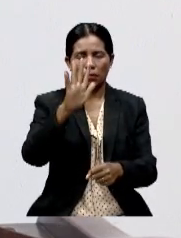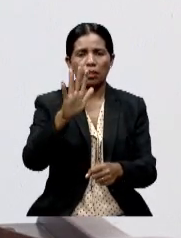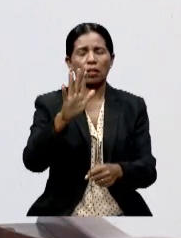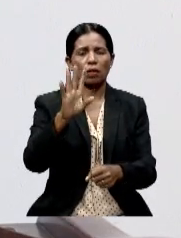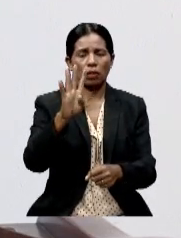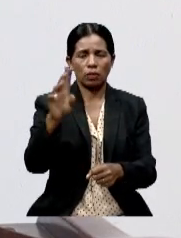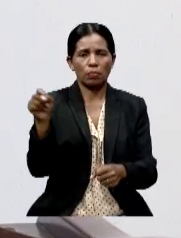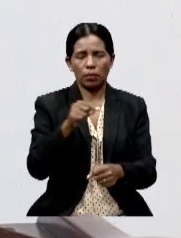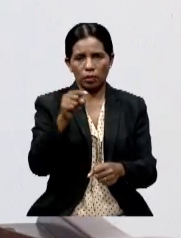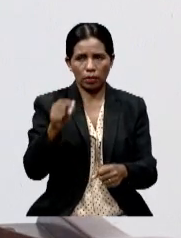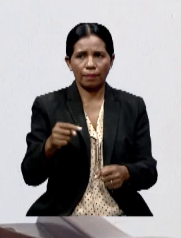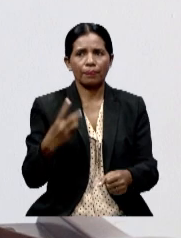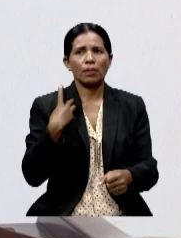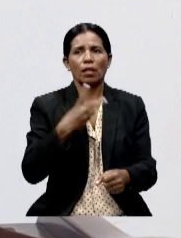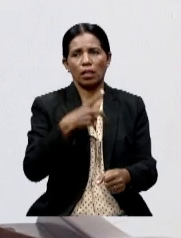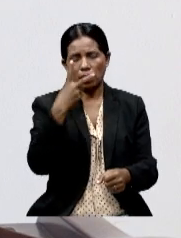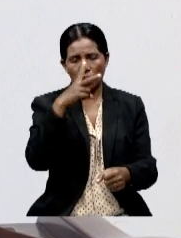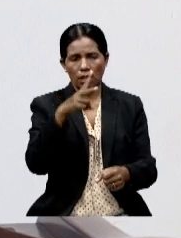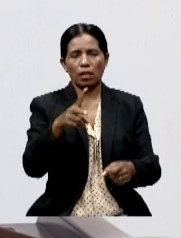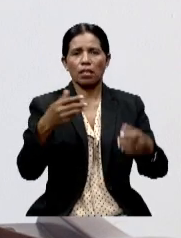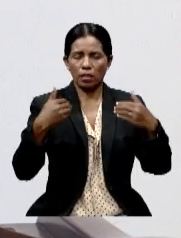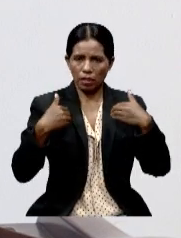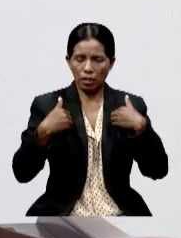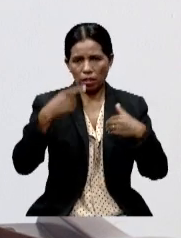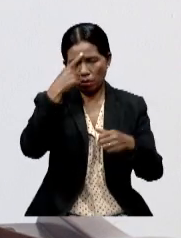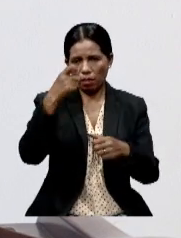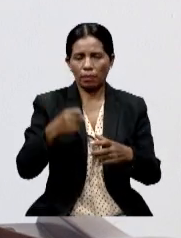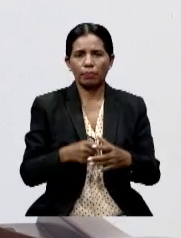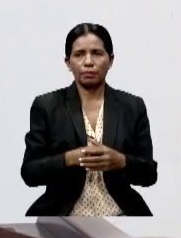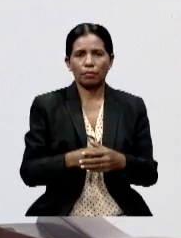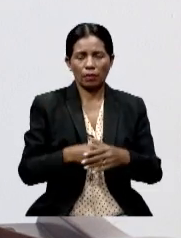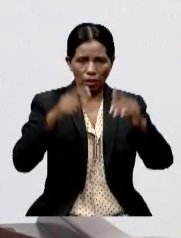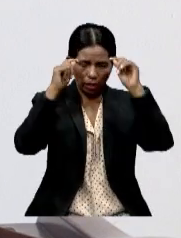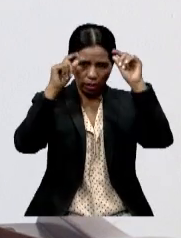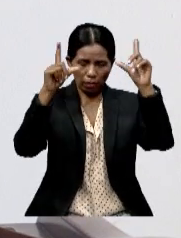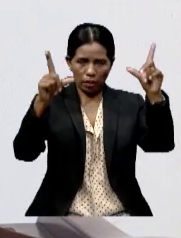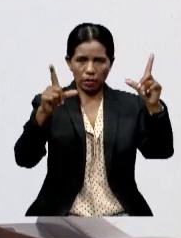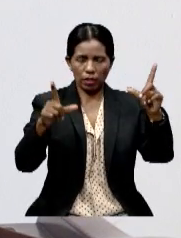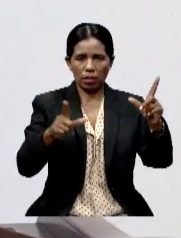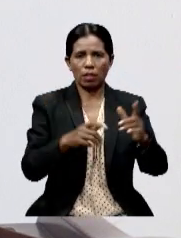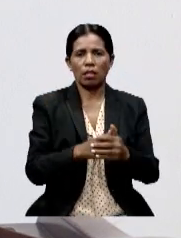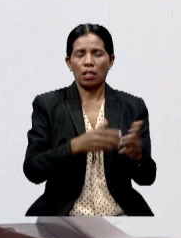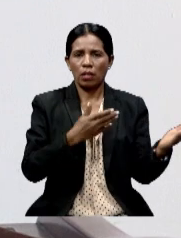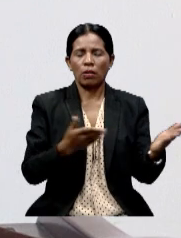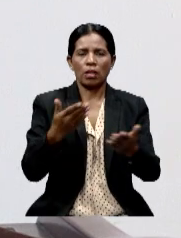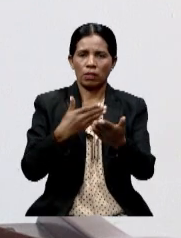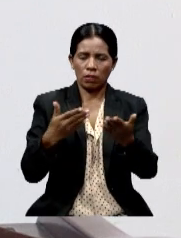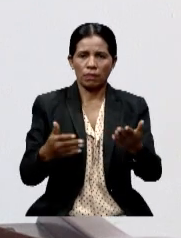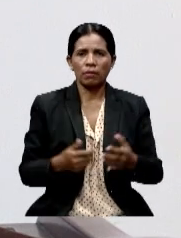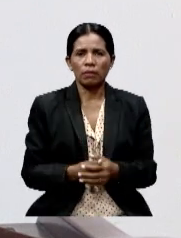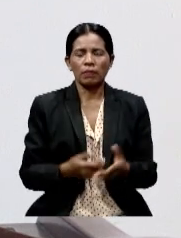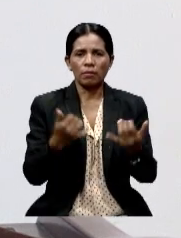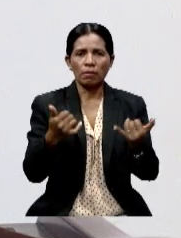Portanto, ainda não é surto se era bem que acontece, também Timor-Leste importador sassan, não é?